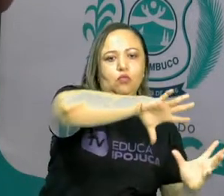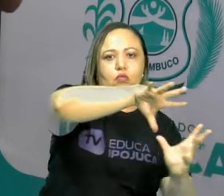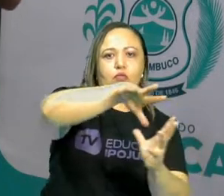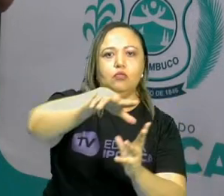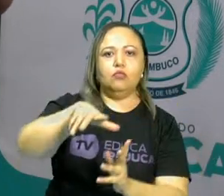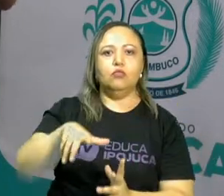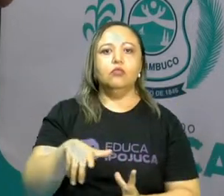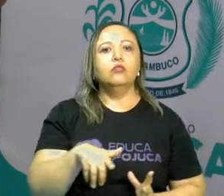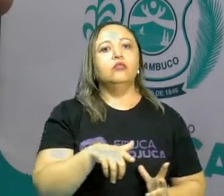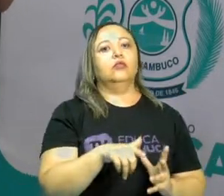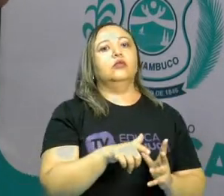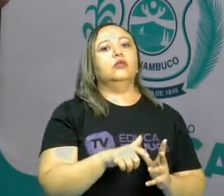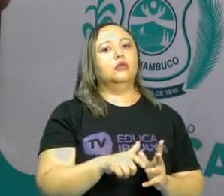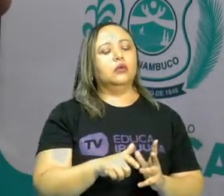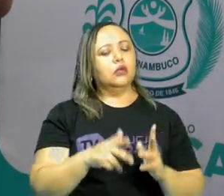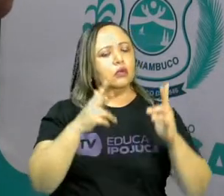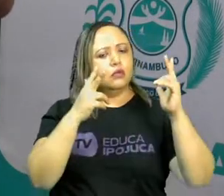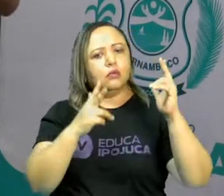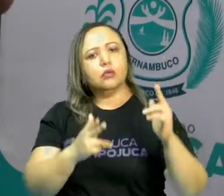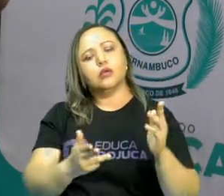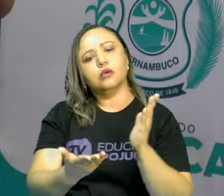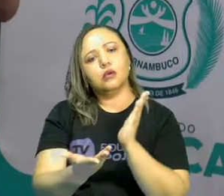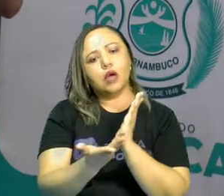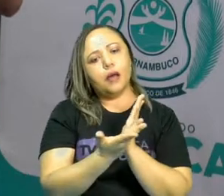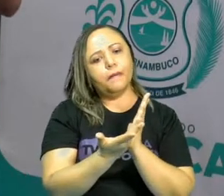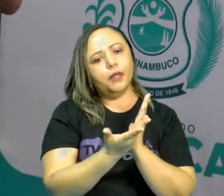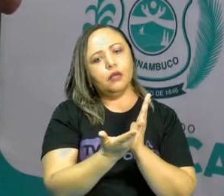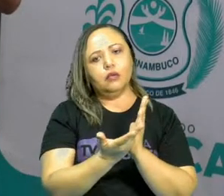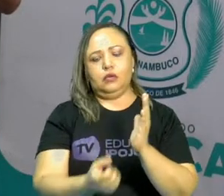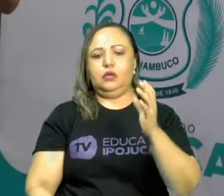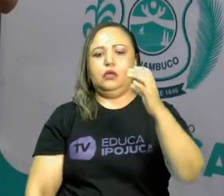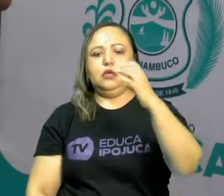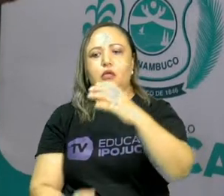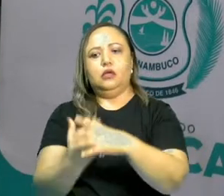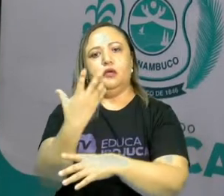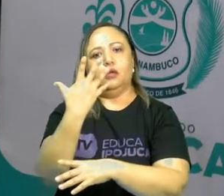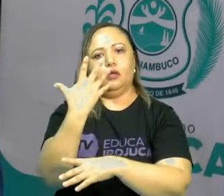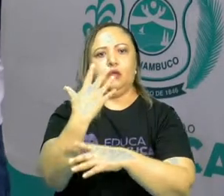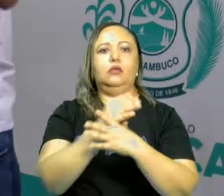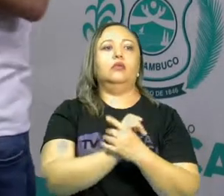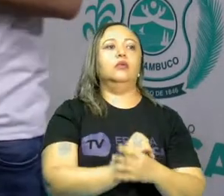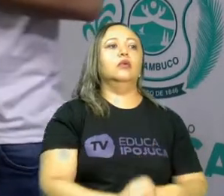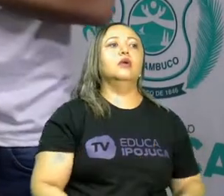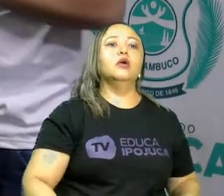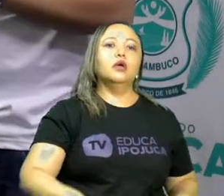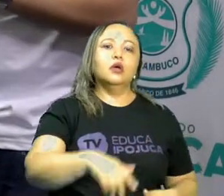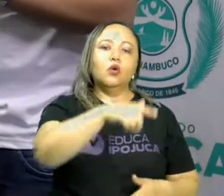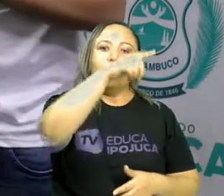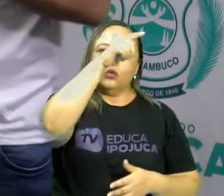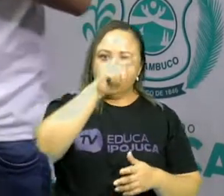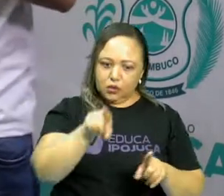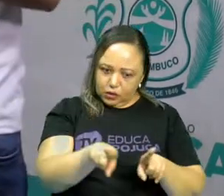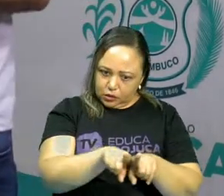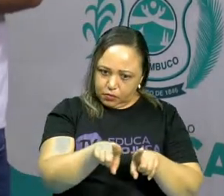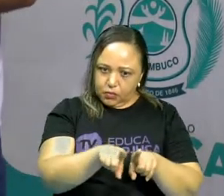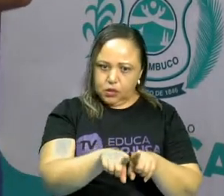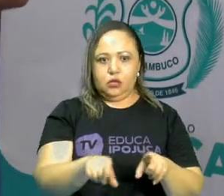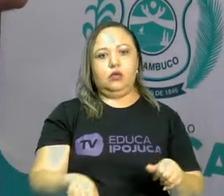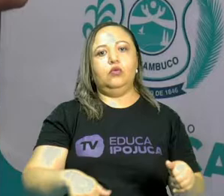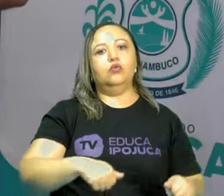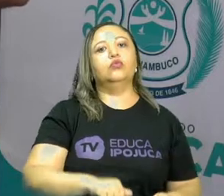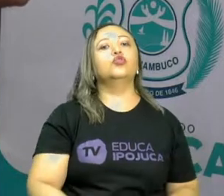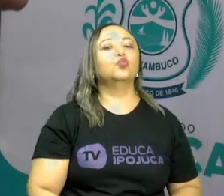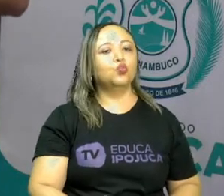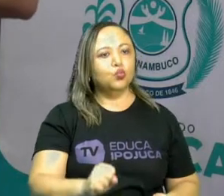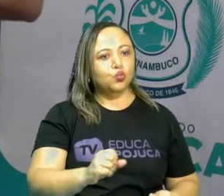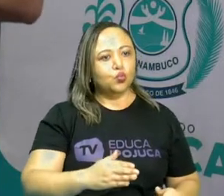eles, seria o ano de criação do mundo, segundo a Bíblia. De outra maneira, nós temos os muçulmanos,